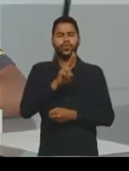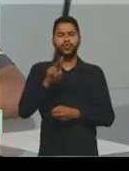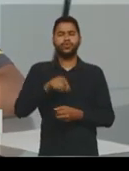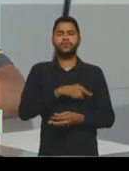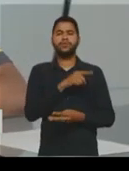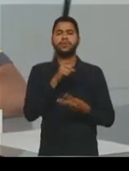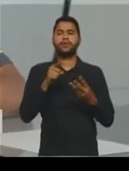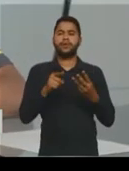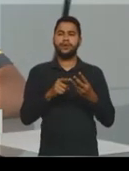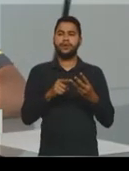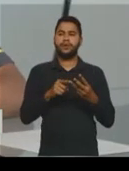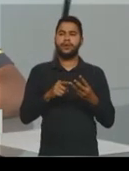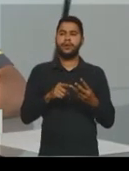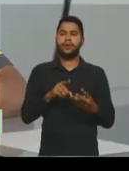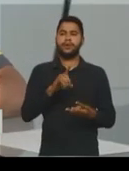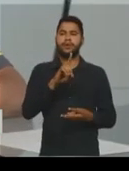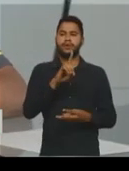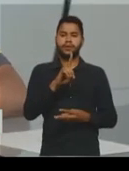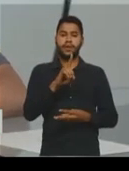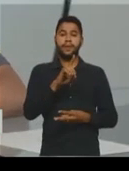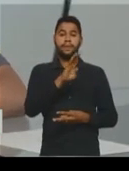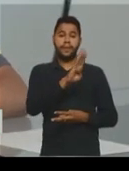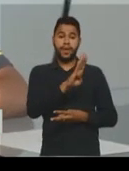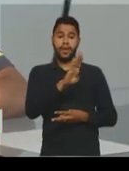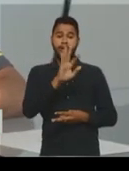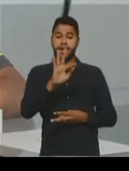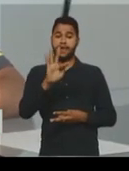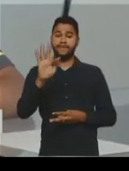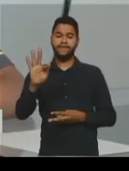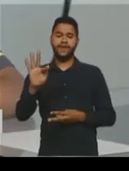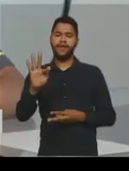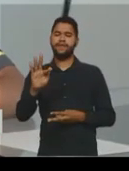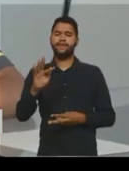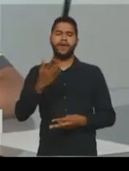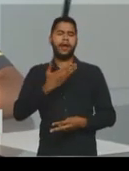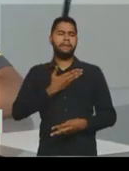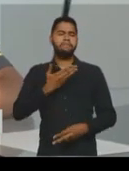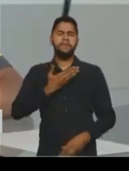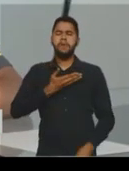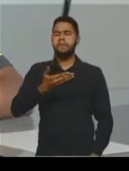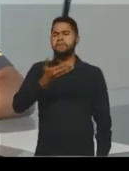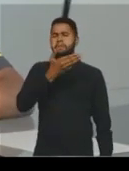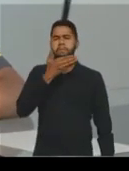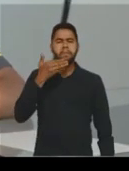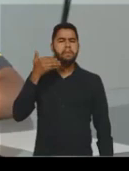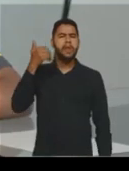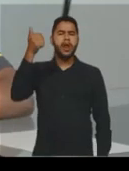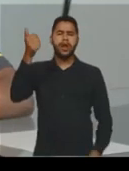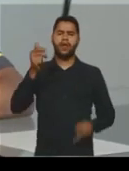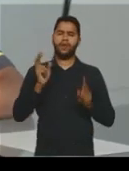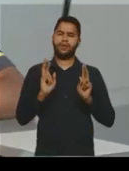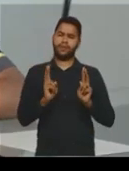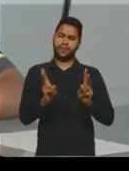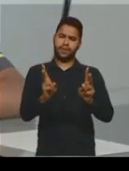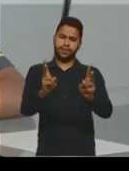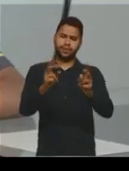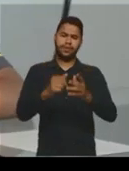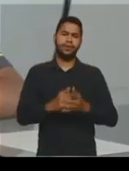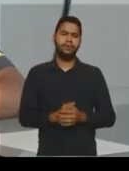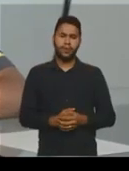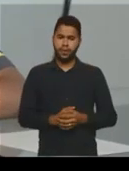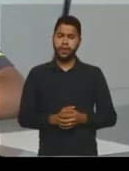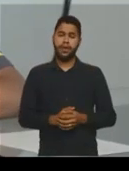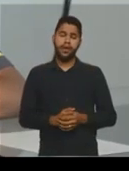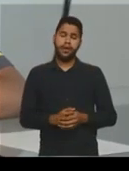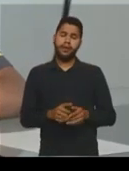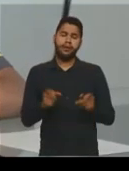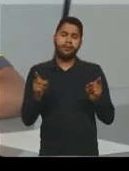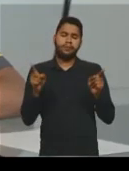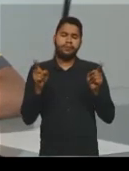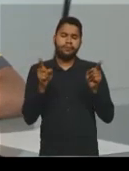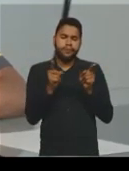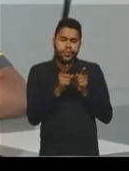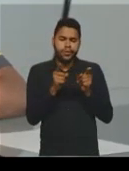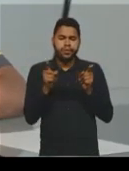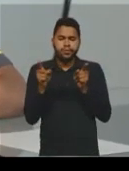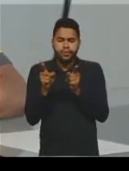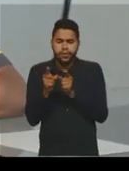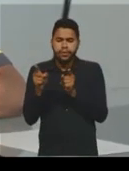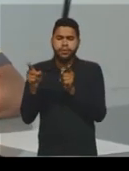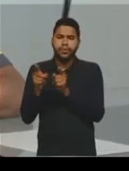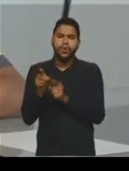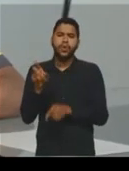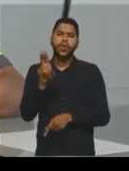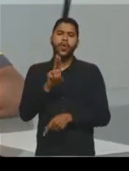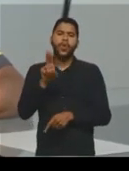E BFF é Best Friend Forever. Então é só uma abreviação mesmo desse termo. Então isso aí tudo a gente usa mais